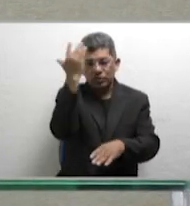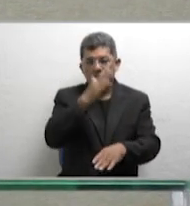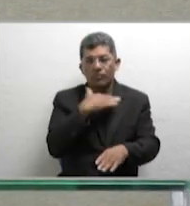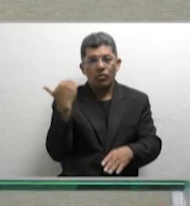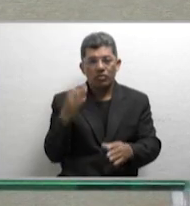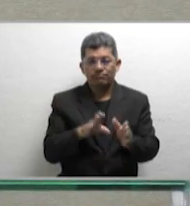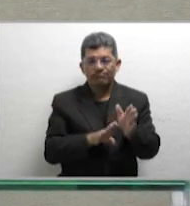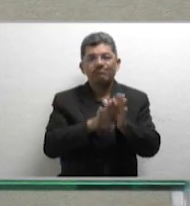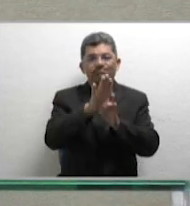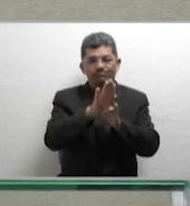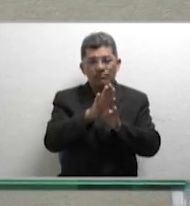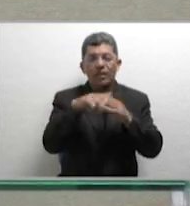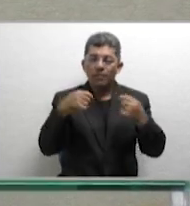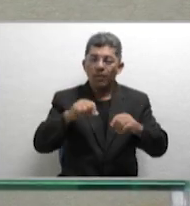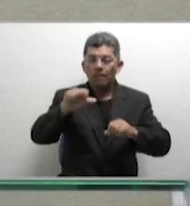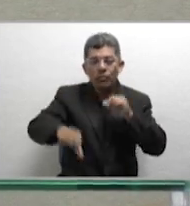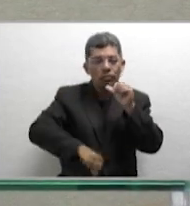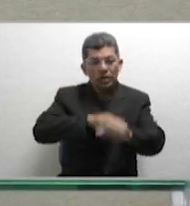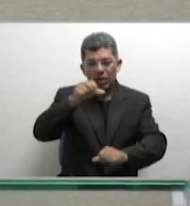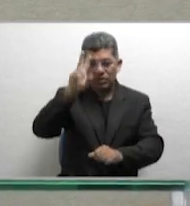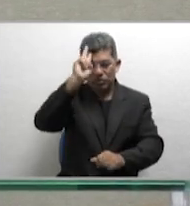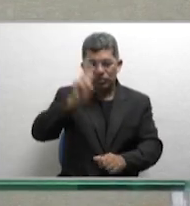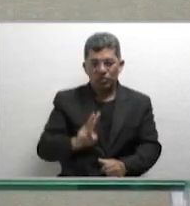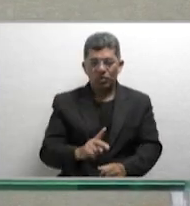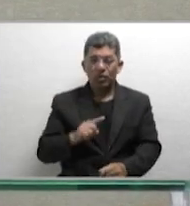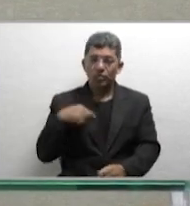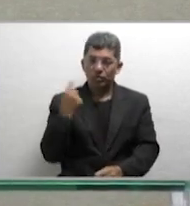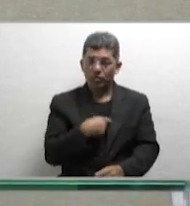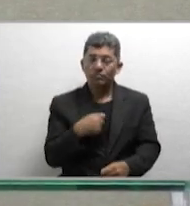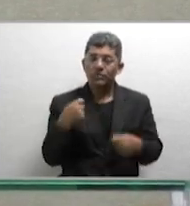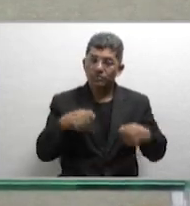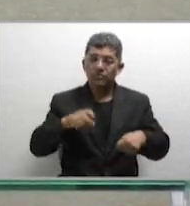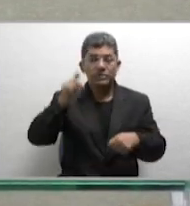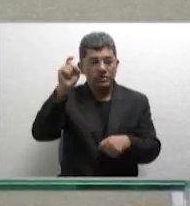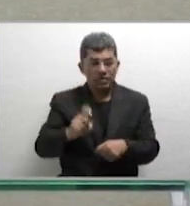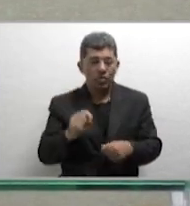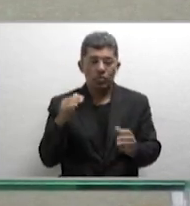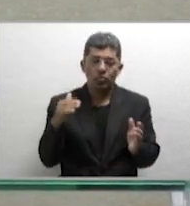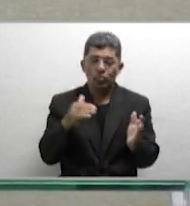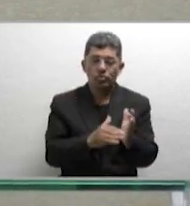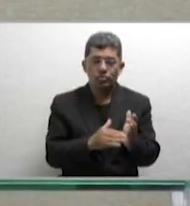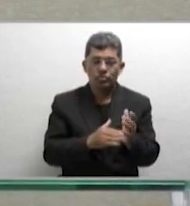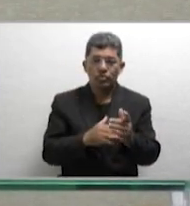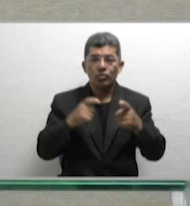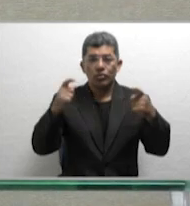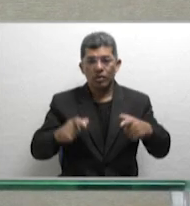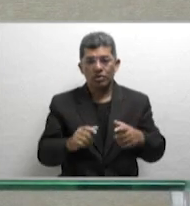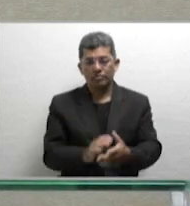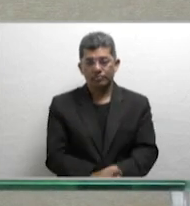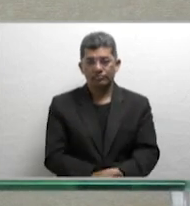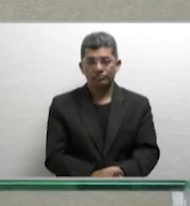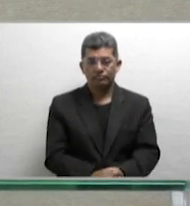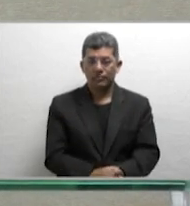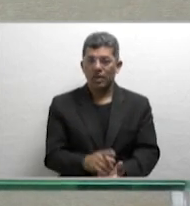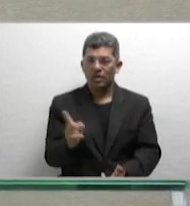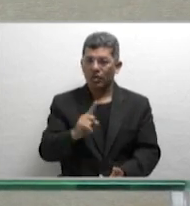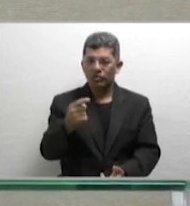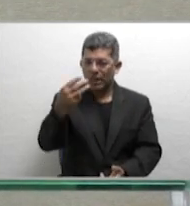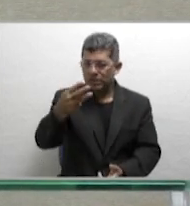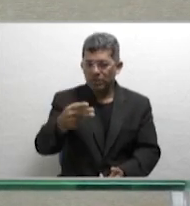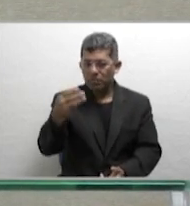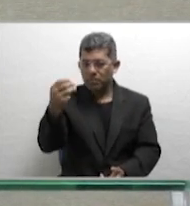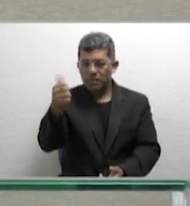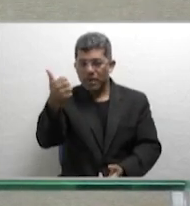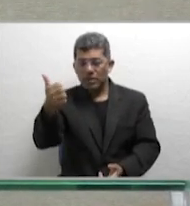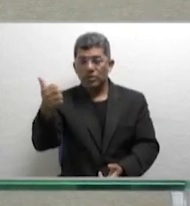nós precisamos mudar essa realidade. Nós precisamos ser o último lugar nesse ranking, não o terceiro, não o